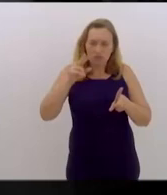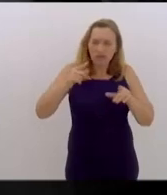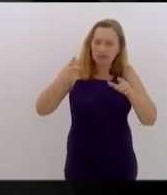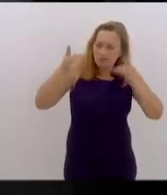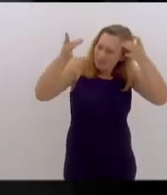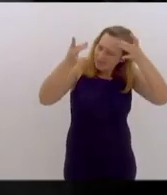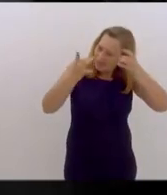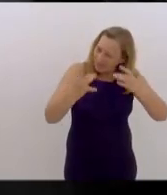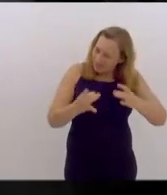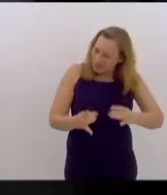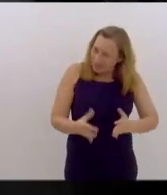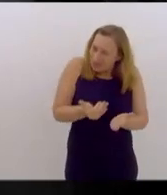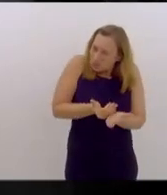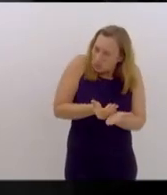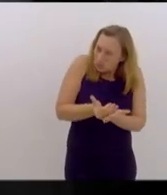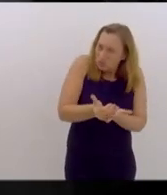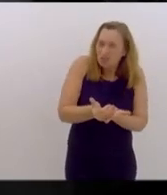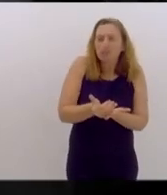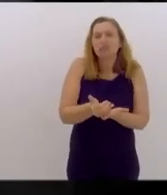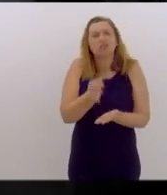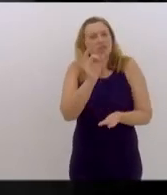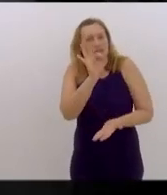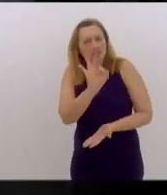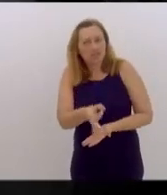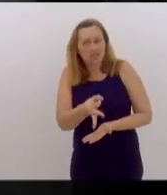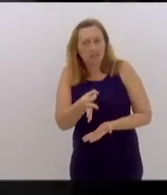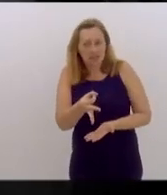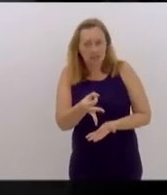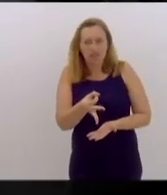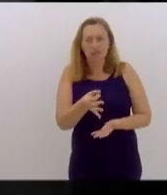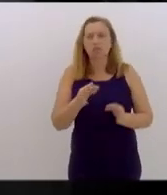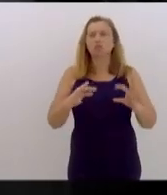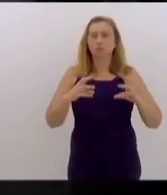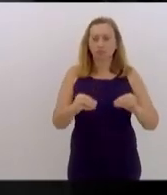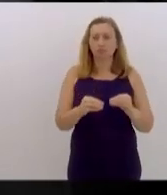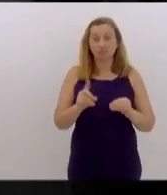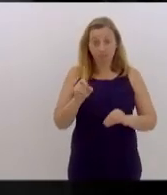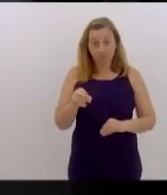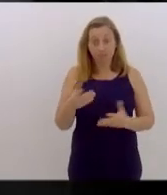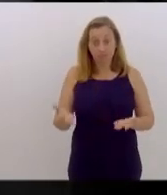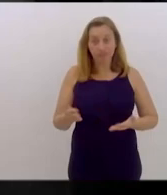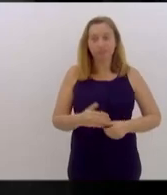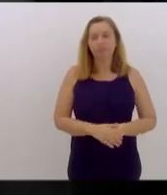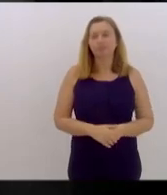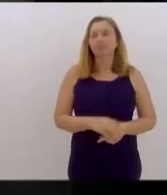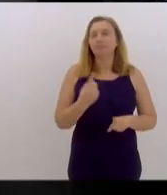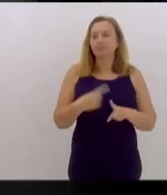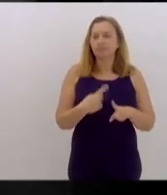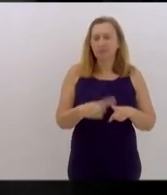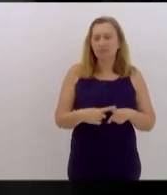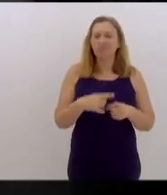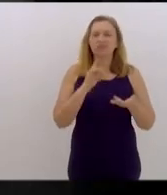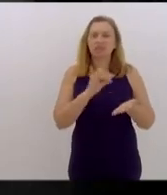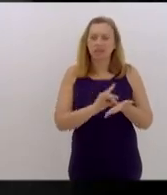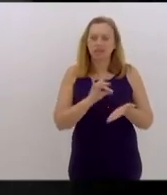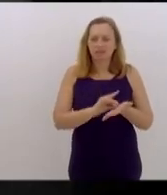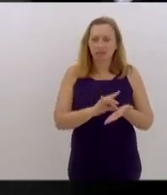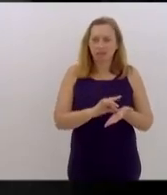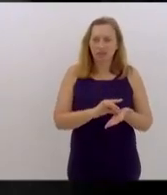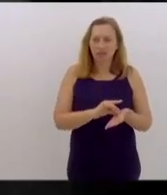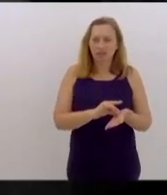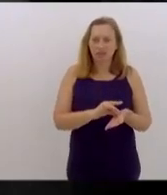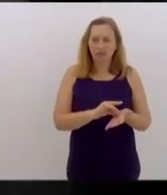durante a forma correta a lei da desestatização hahaha porque na verdade a